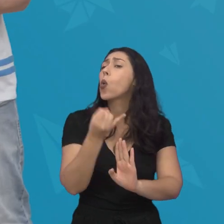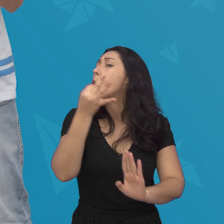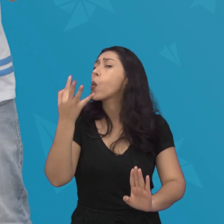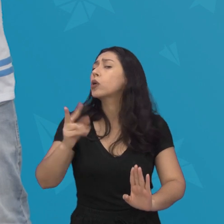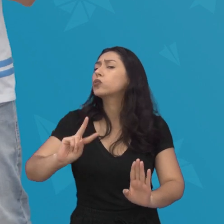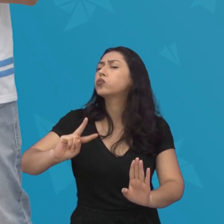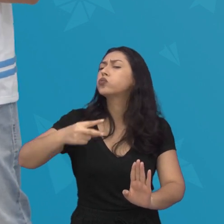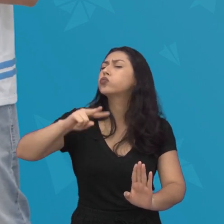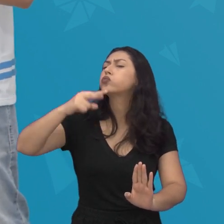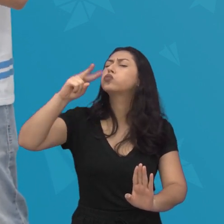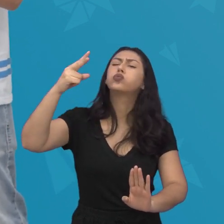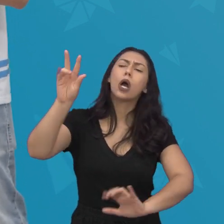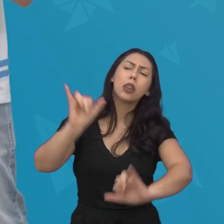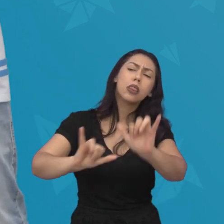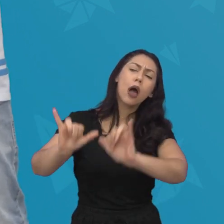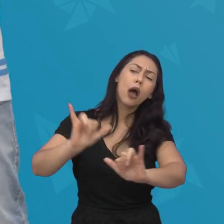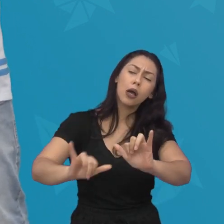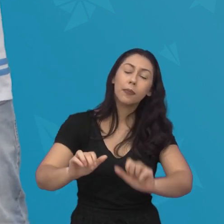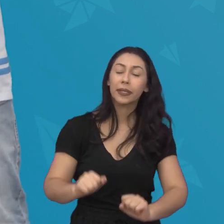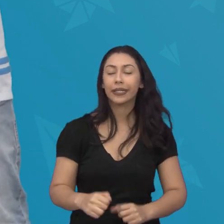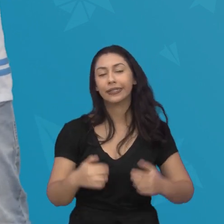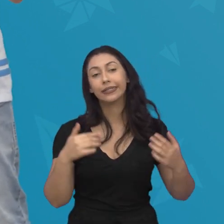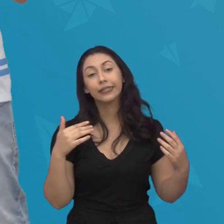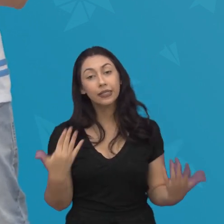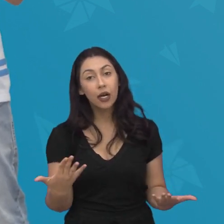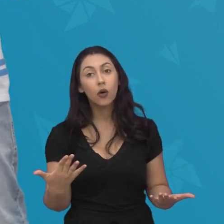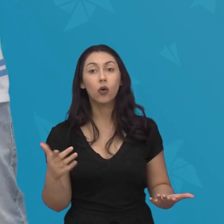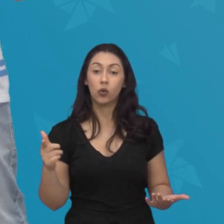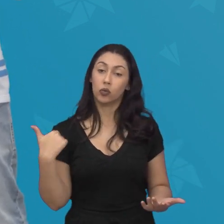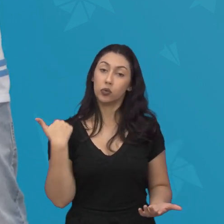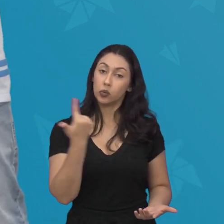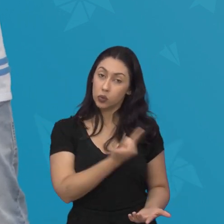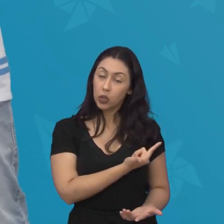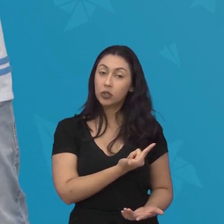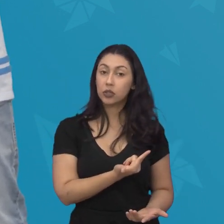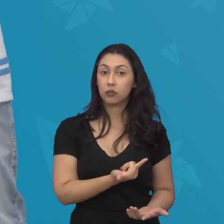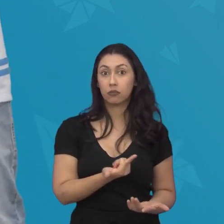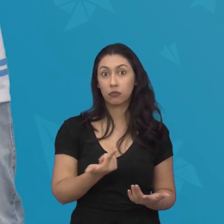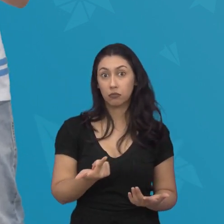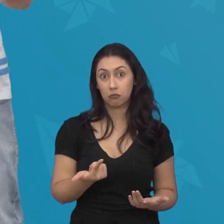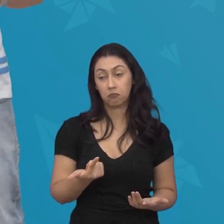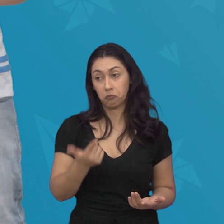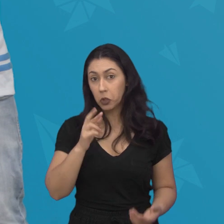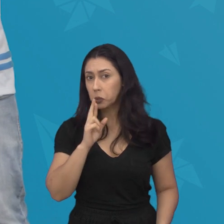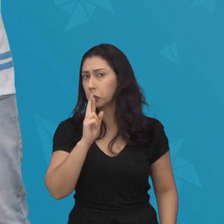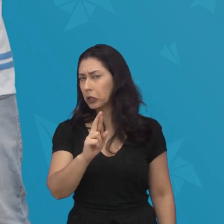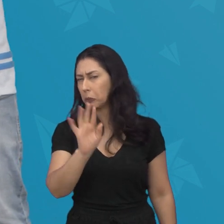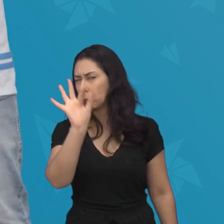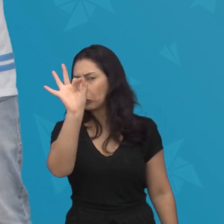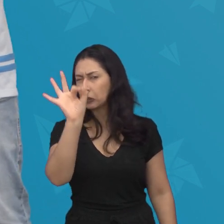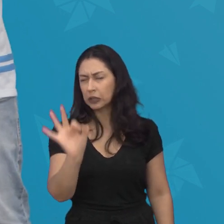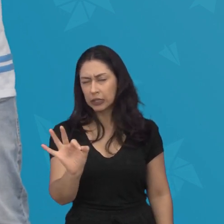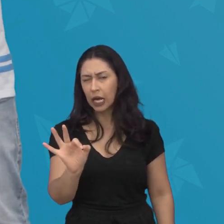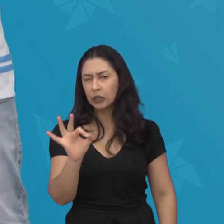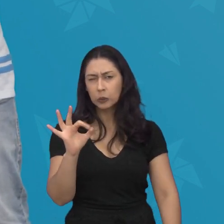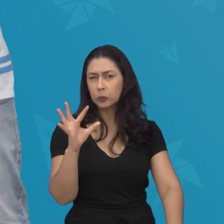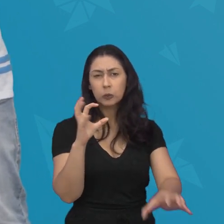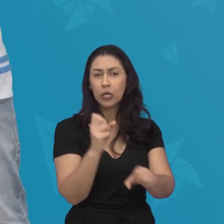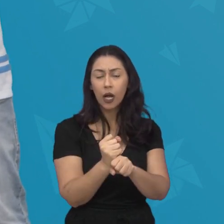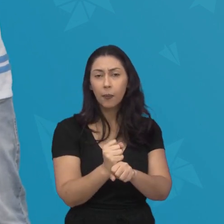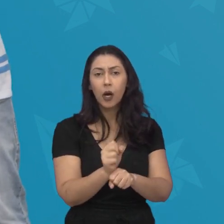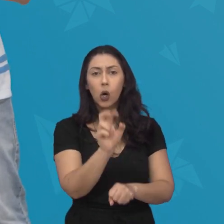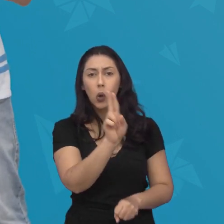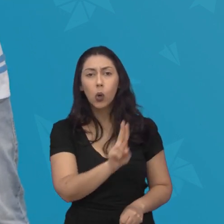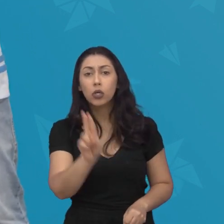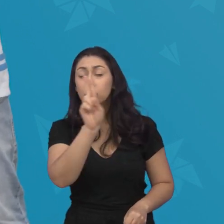partir disso, então a gente vai calcular ali, quase sempre a gente vai ter esse rendimento, vai pedir em porcentagem. A gente calcula ali com base nas